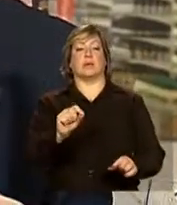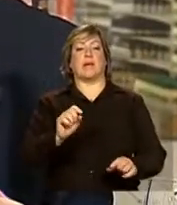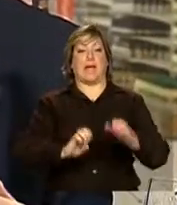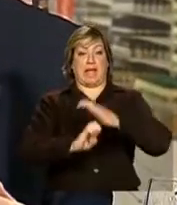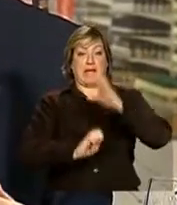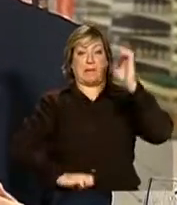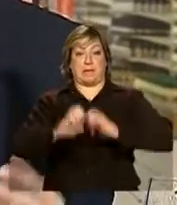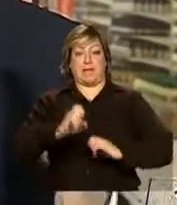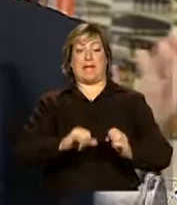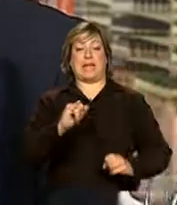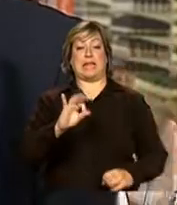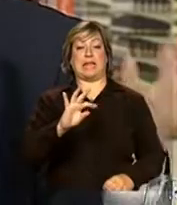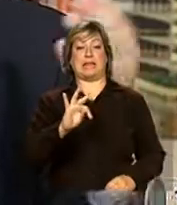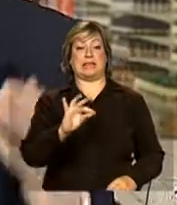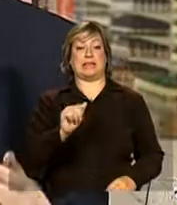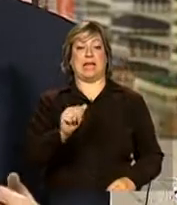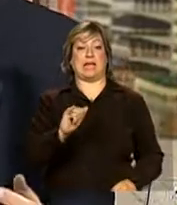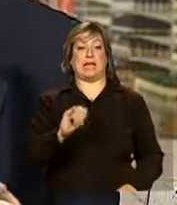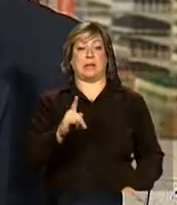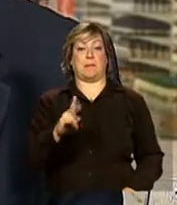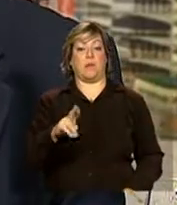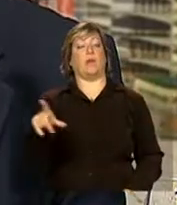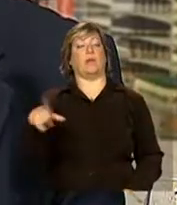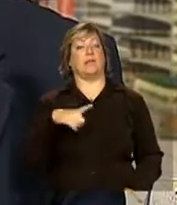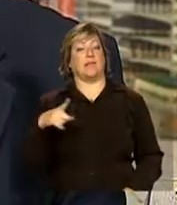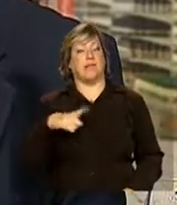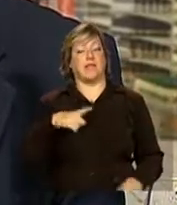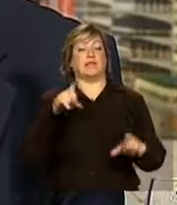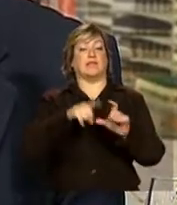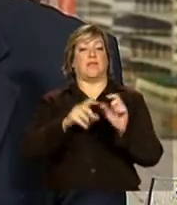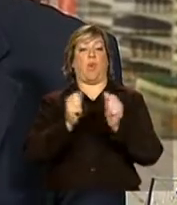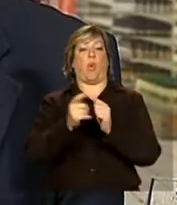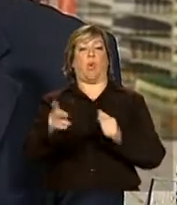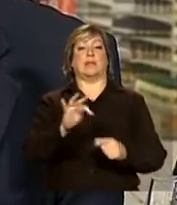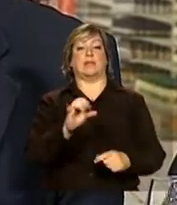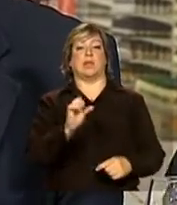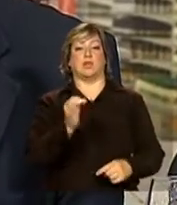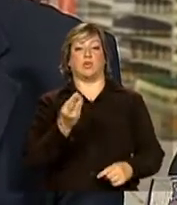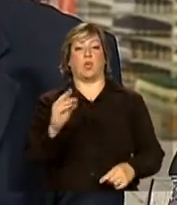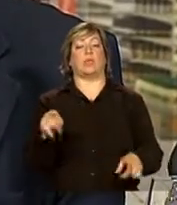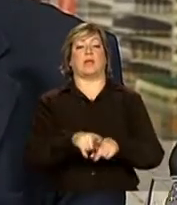com o Tesouro Nacional e com a Eletrobras. A Secretaria do Tesouro Nacional vai